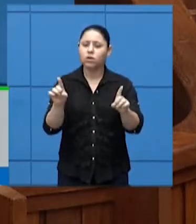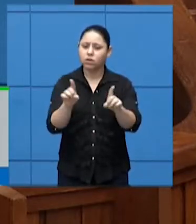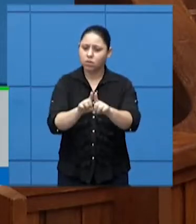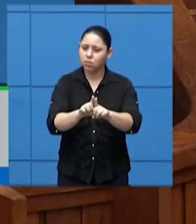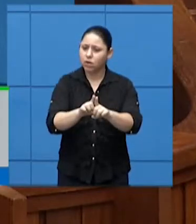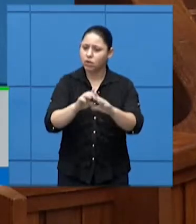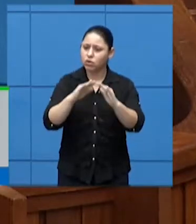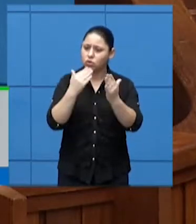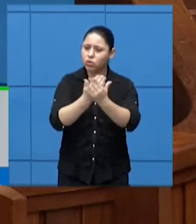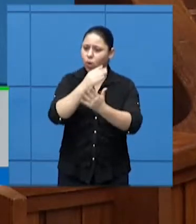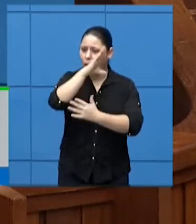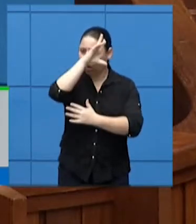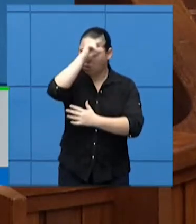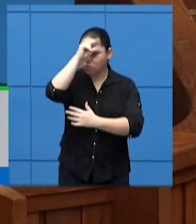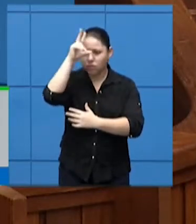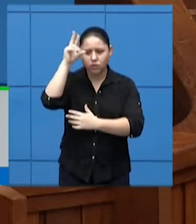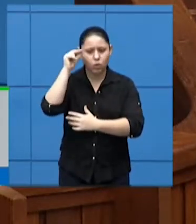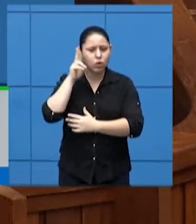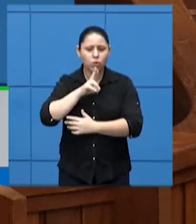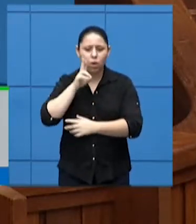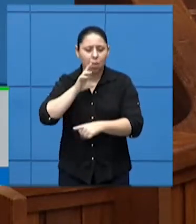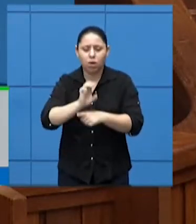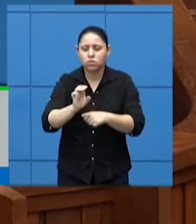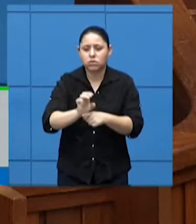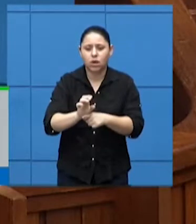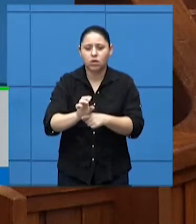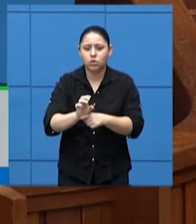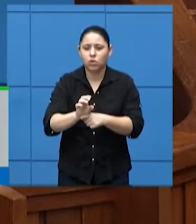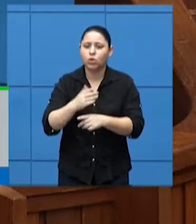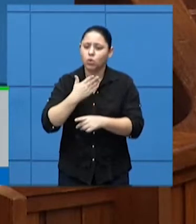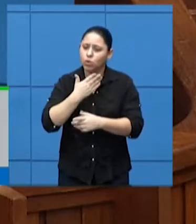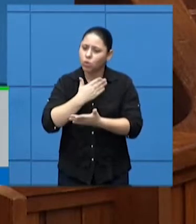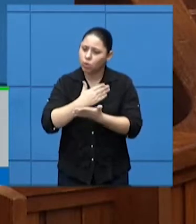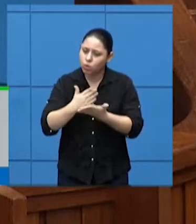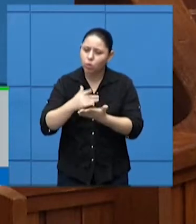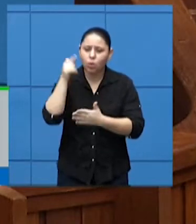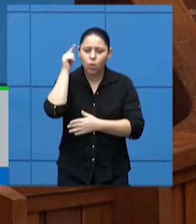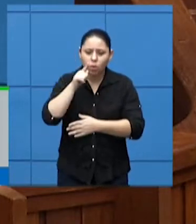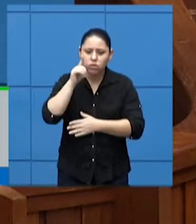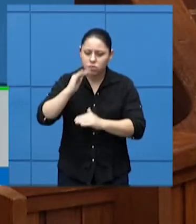escolas comuns, e conseguiram avançar nos seus estudos.